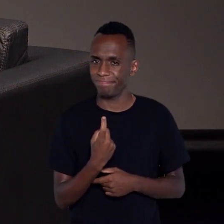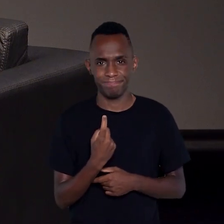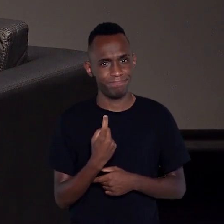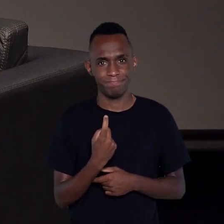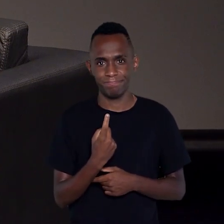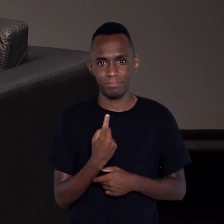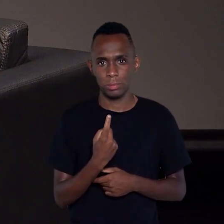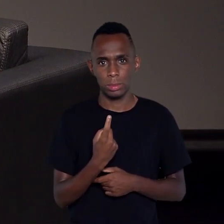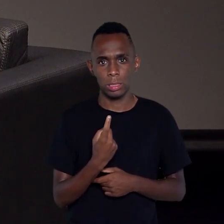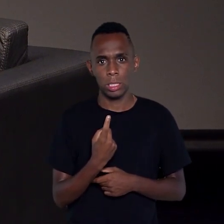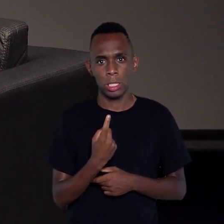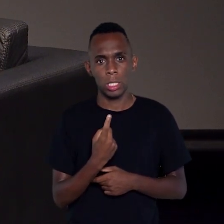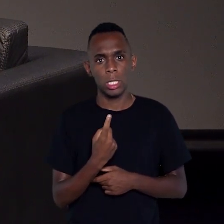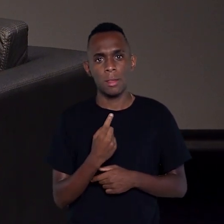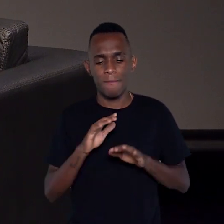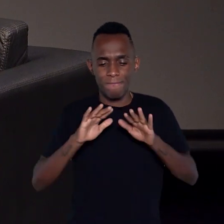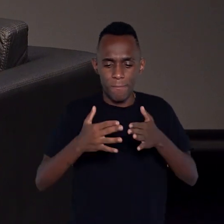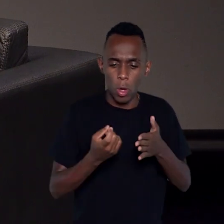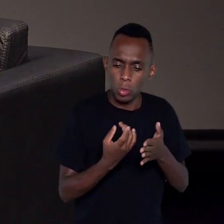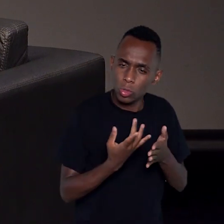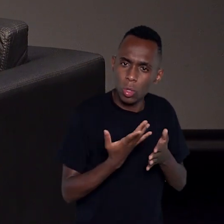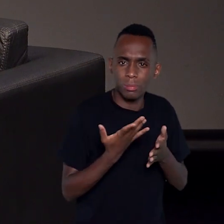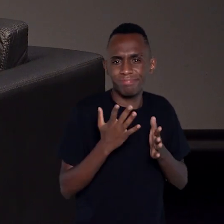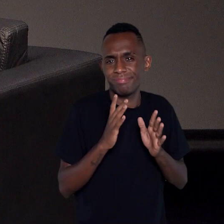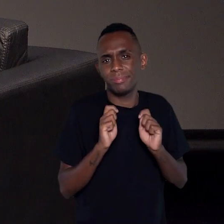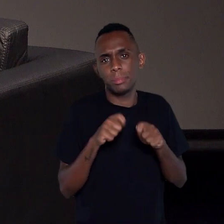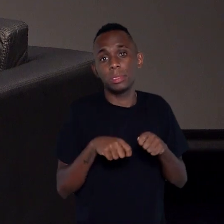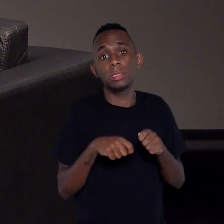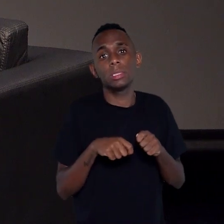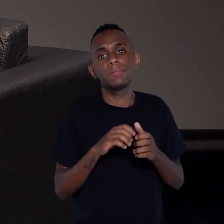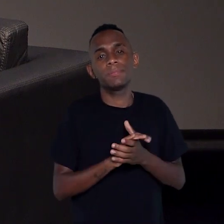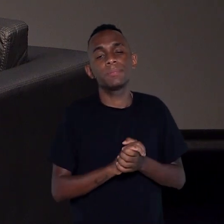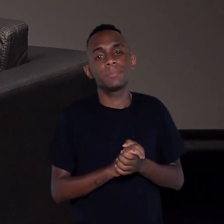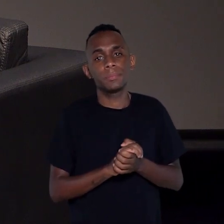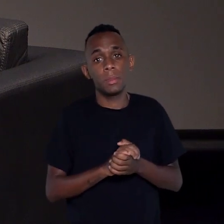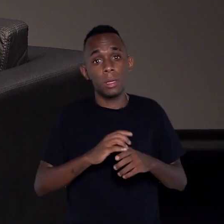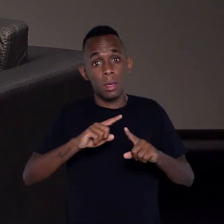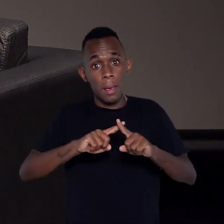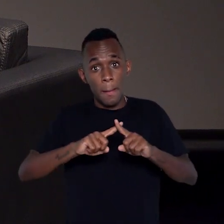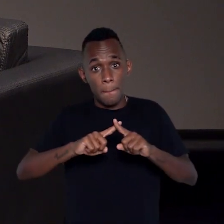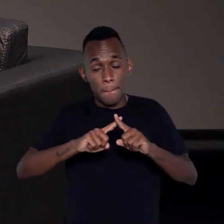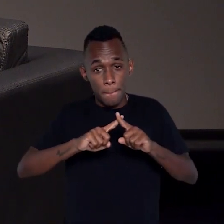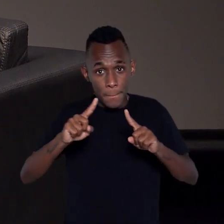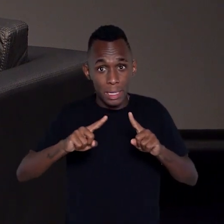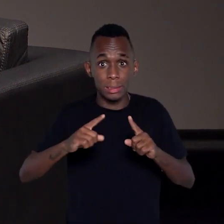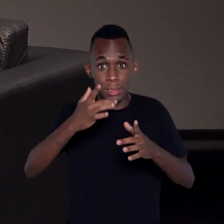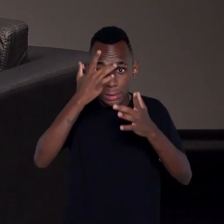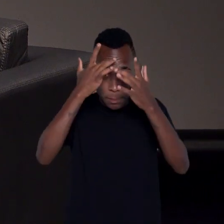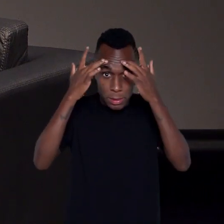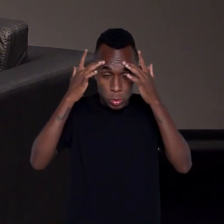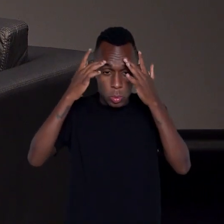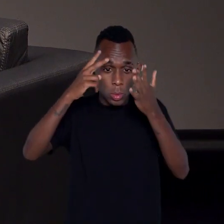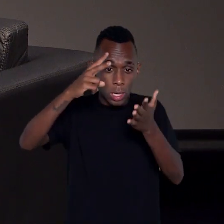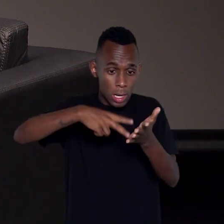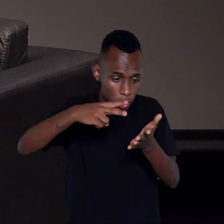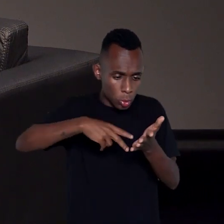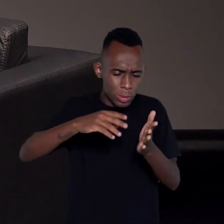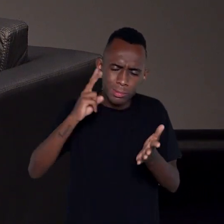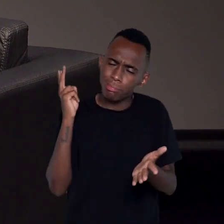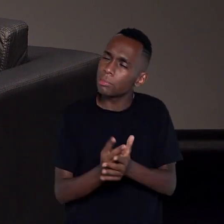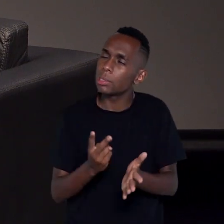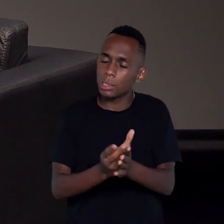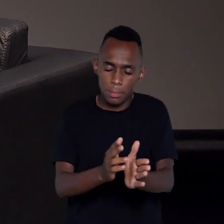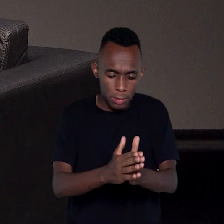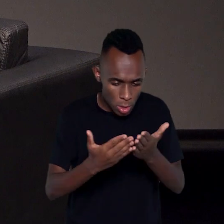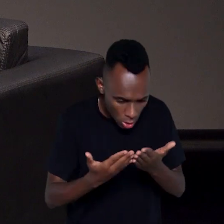está dada, eu não tenho mais nenhuma relação com ela como criador. Mas é o leitor, toda vez que abre o